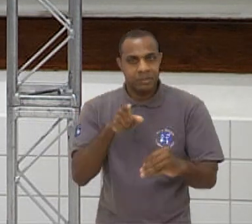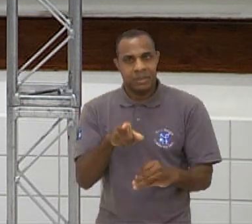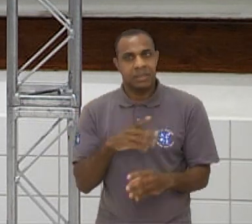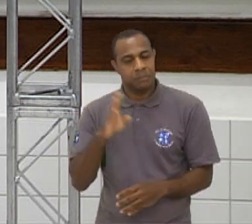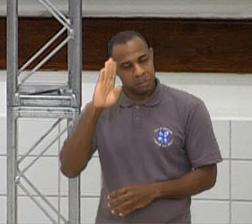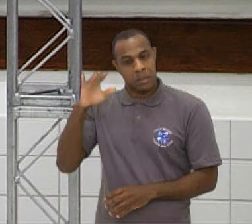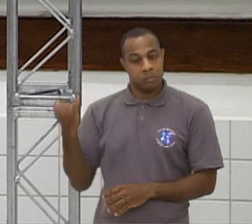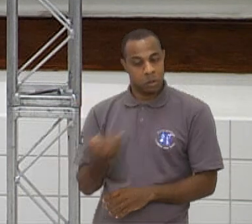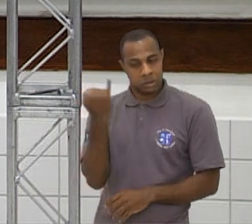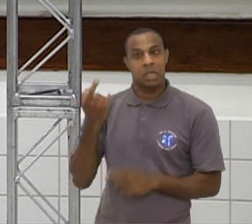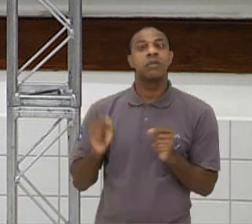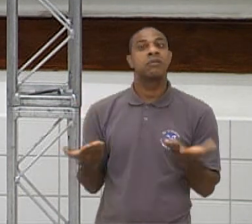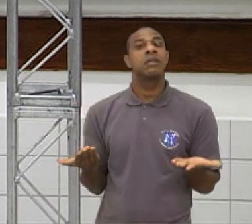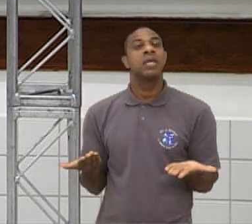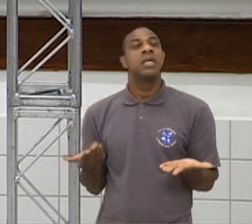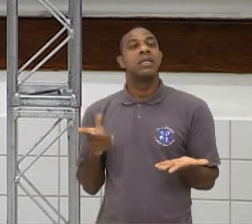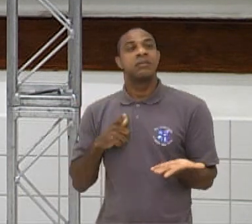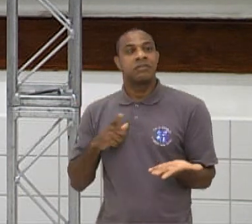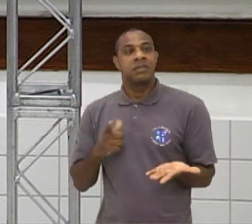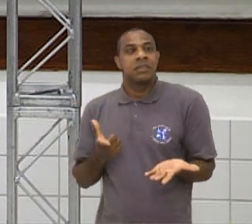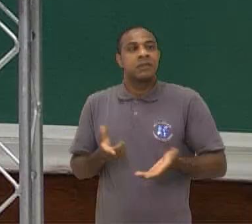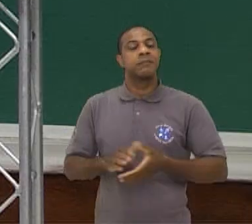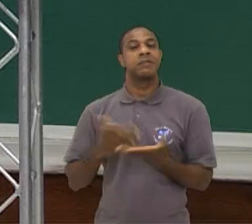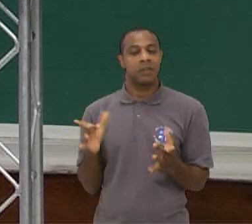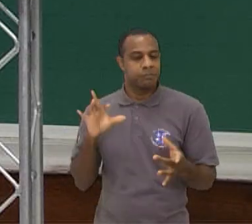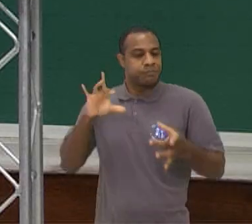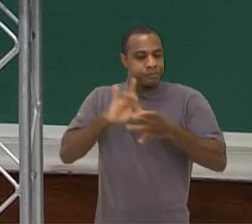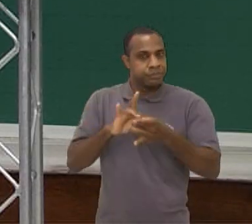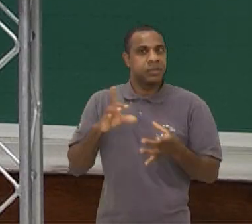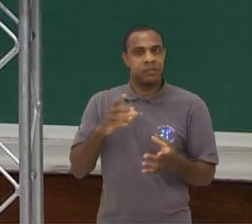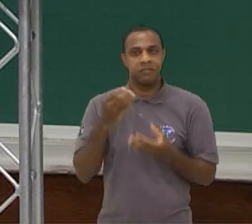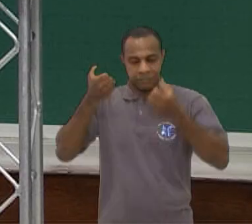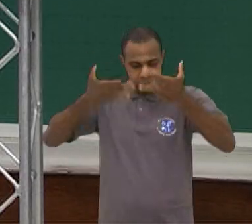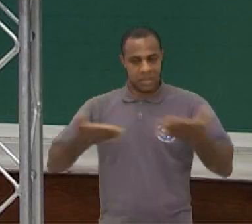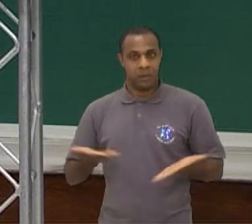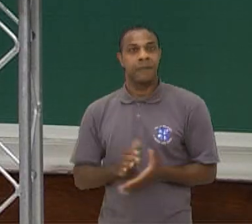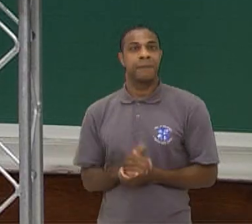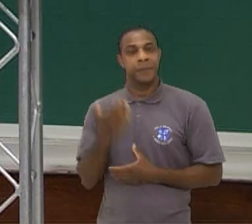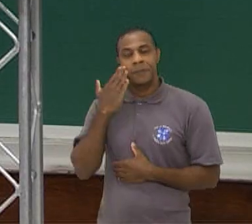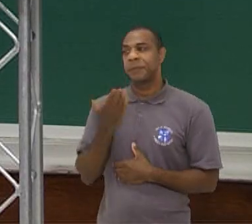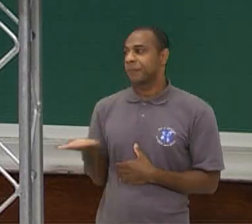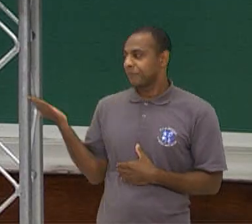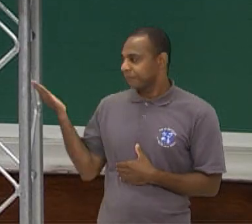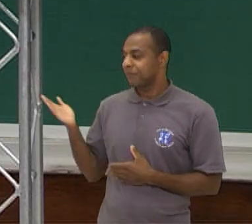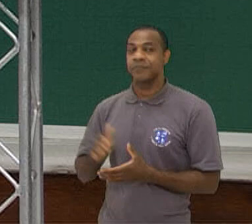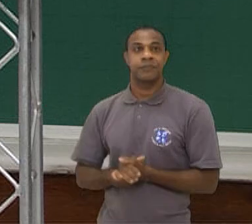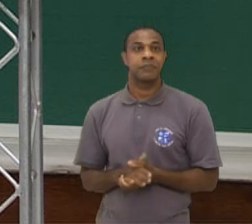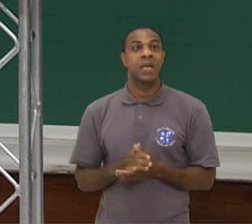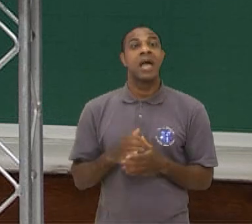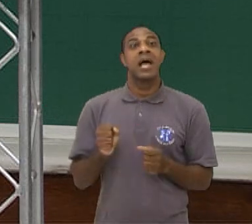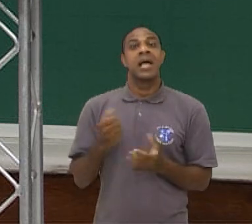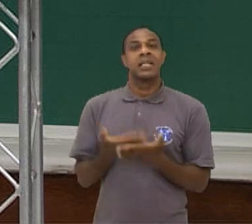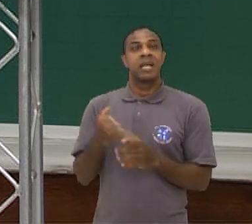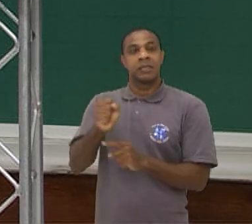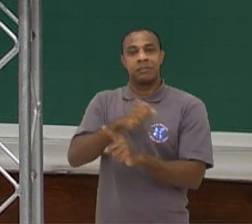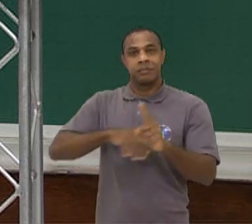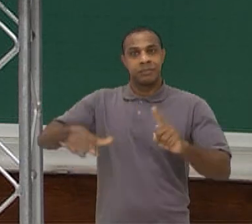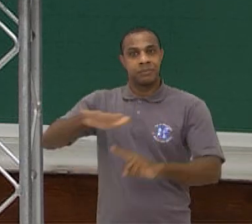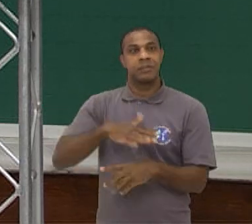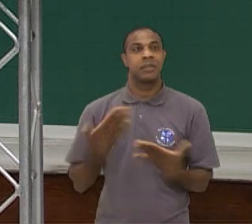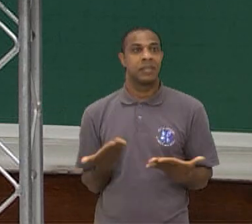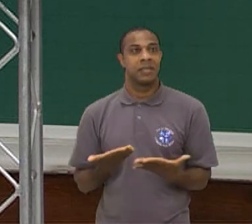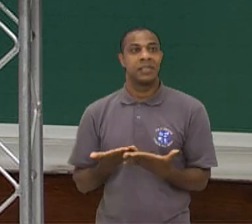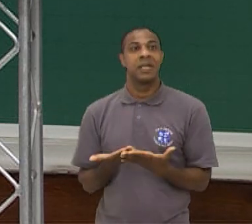as mais importantes e ver se coincide com o que eu vou falar aqui. Então, vamos lá? Hoje a nossa aula de Sociologia é a